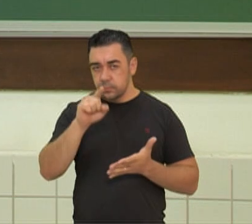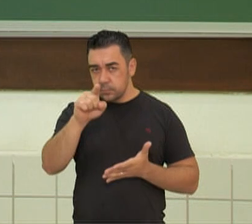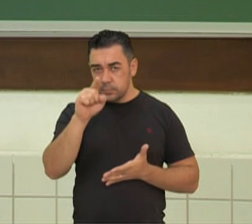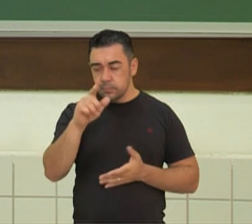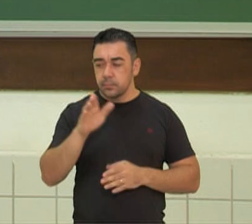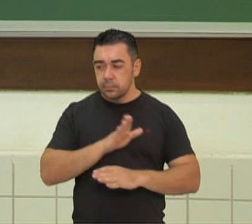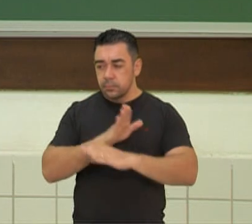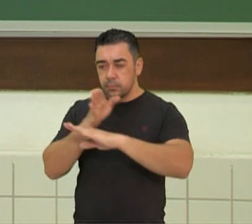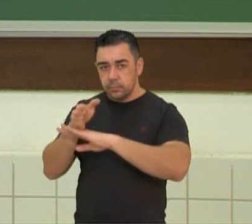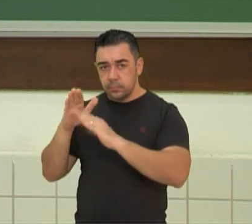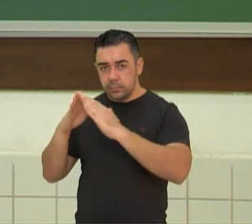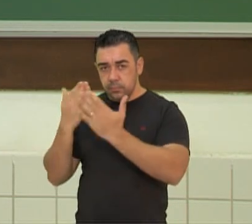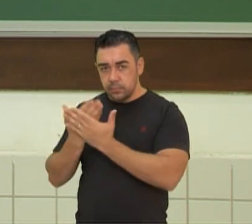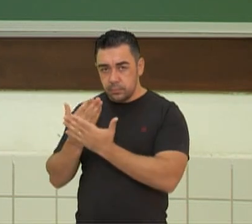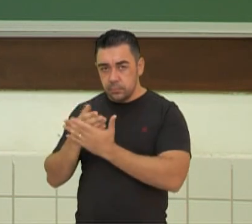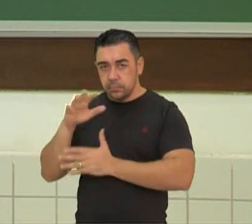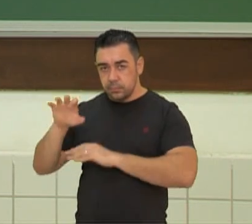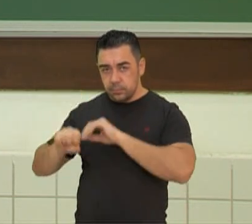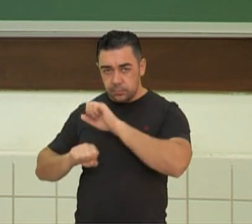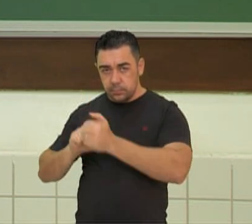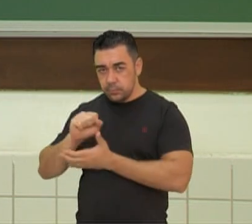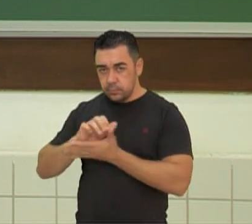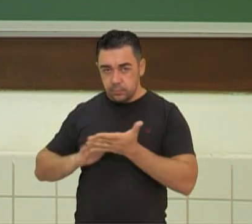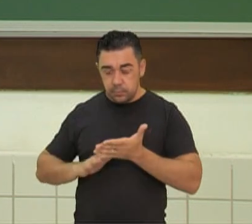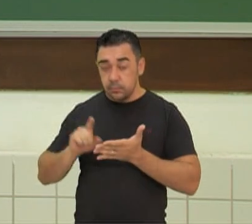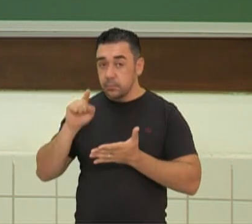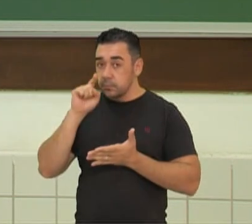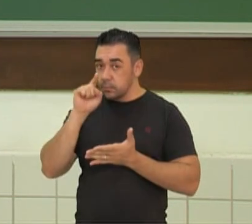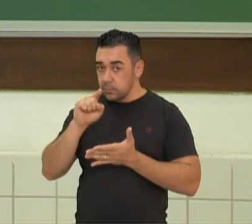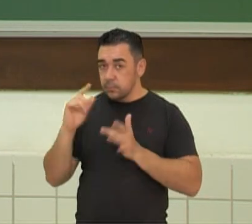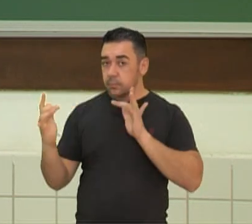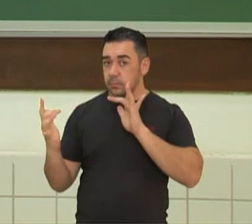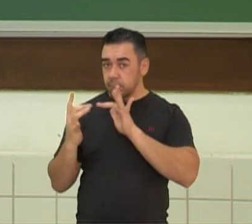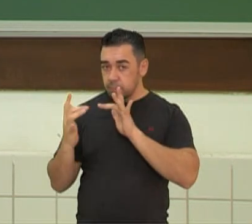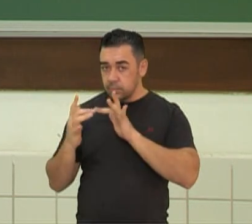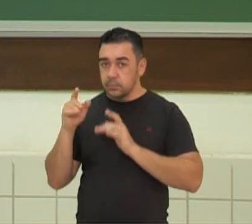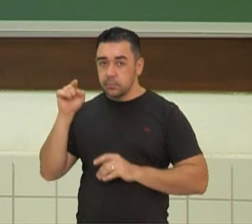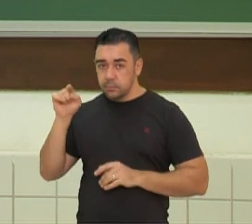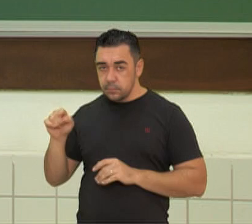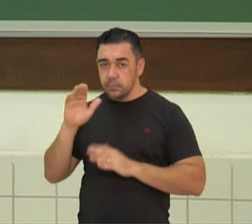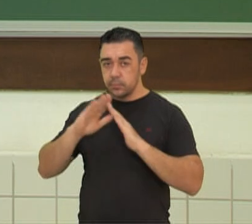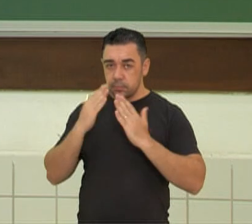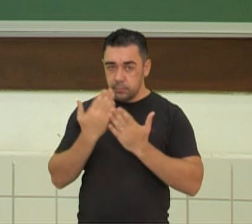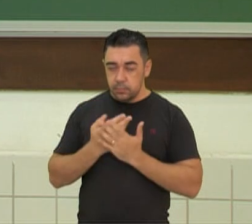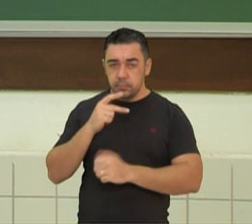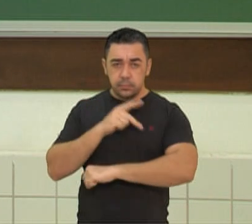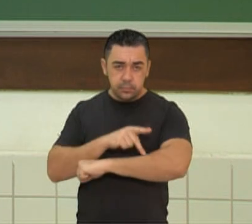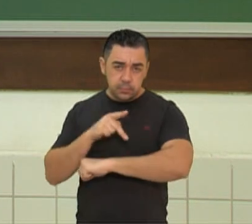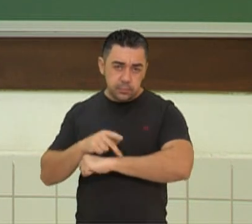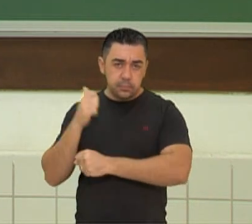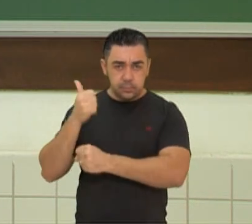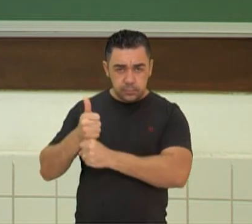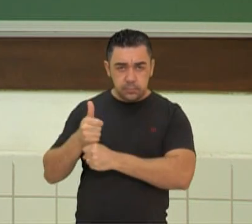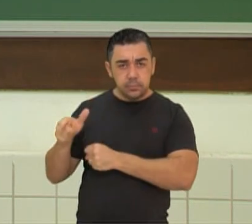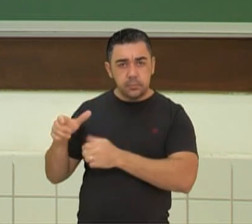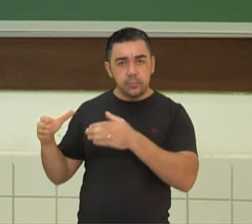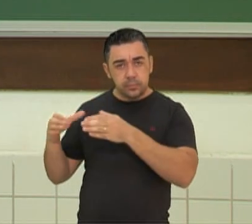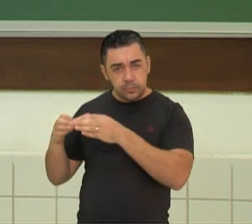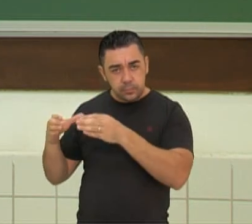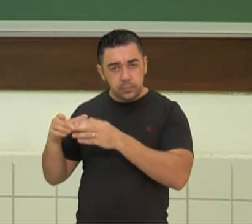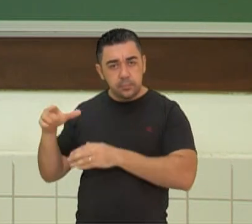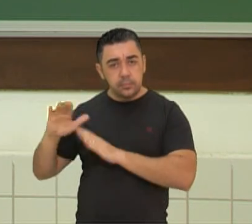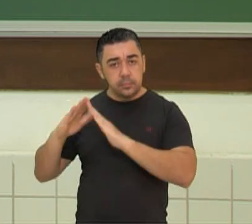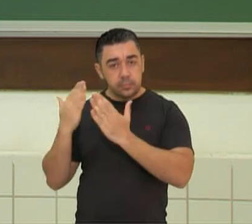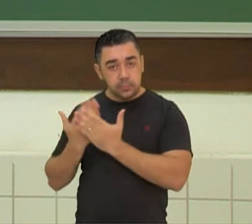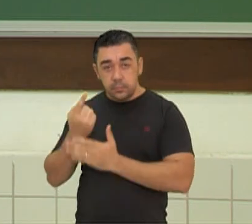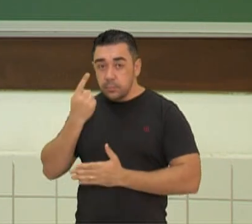nas escolas, entrem em contato com as escolas, tá? Com seus pedagogos, diretores, enfim, com a equipe da escola